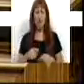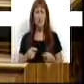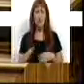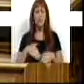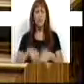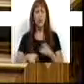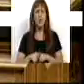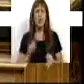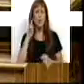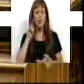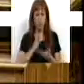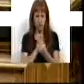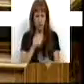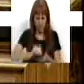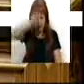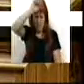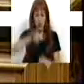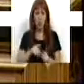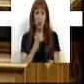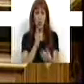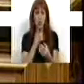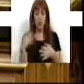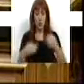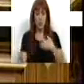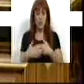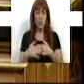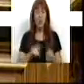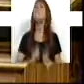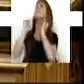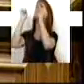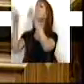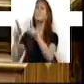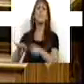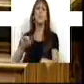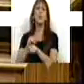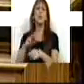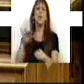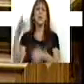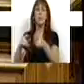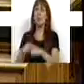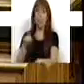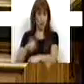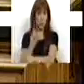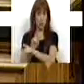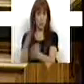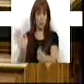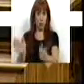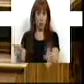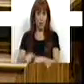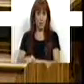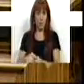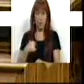protagonizou, o volume processual dos tribunais encerrados foi transferido para outros tribunais que já na altura